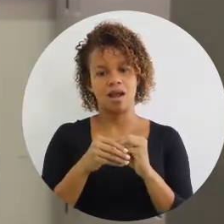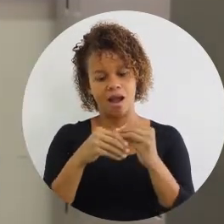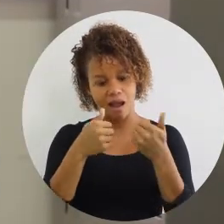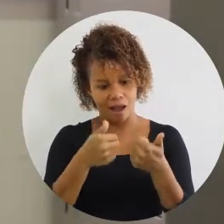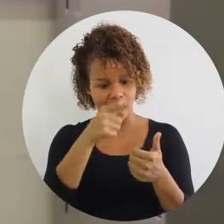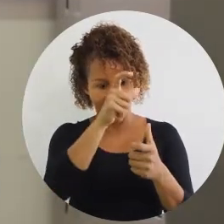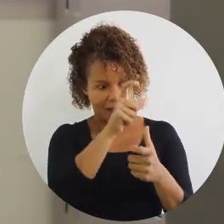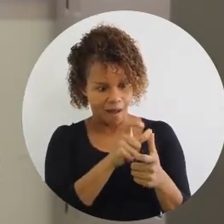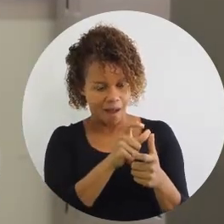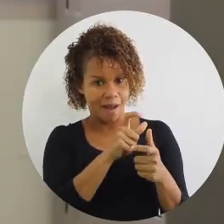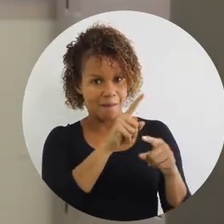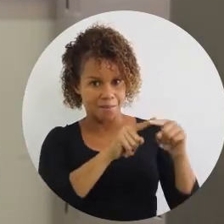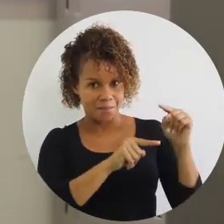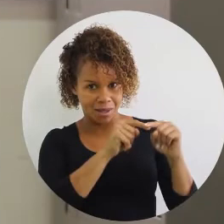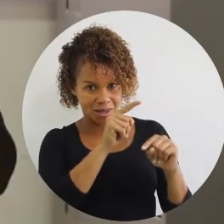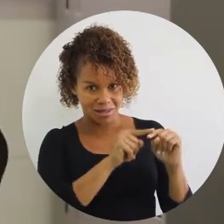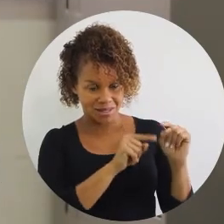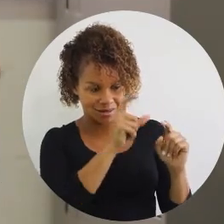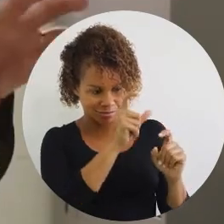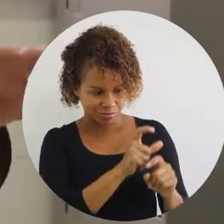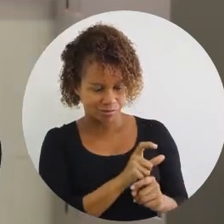aí eu ou vou